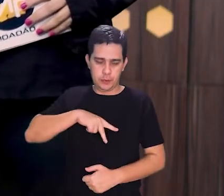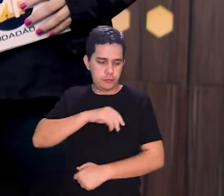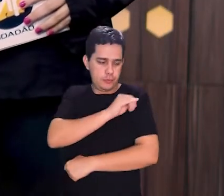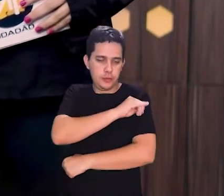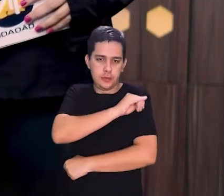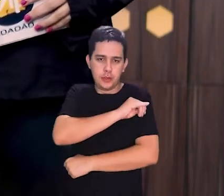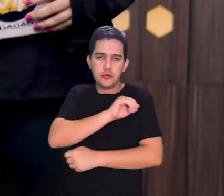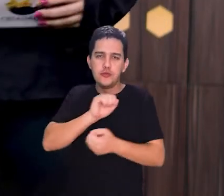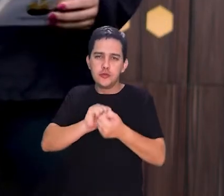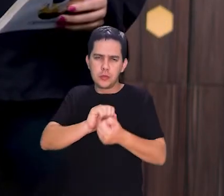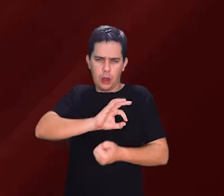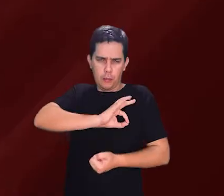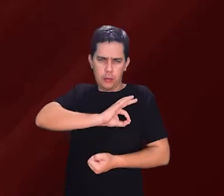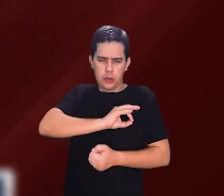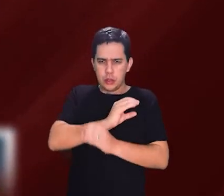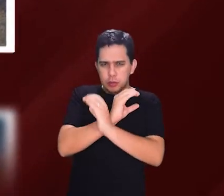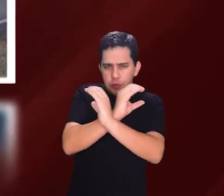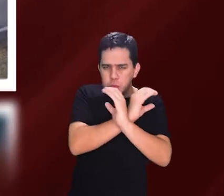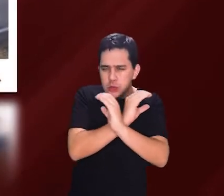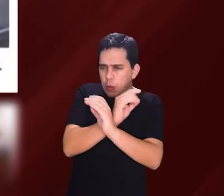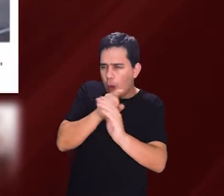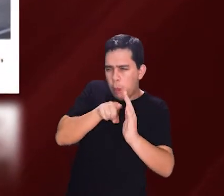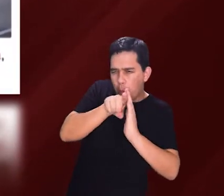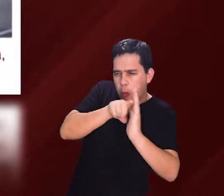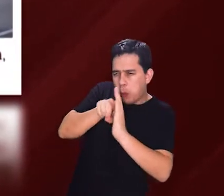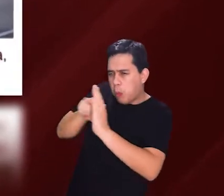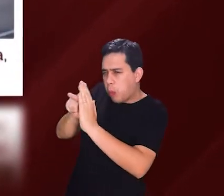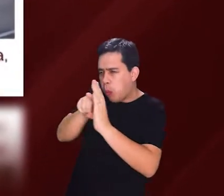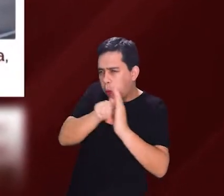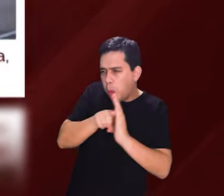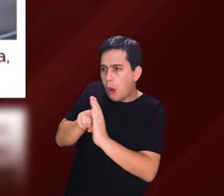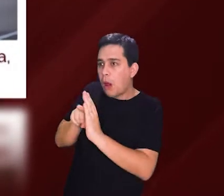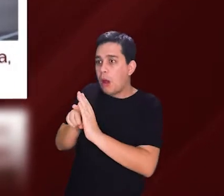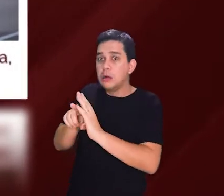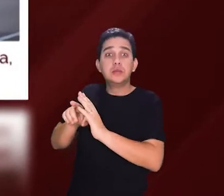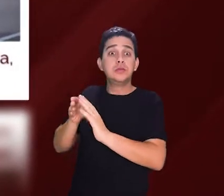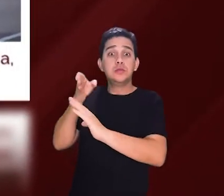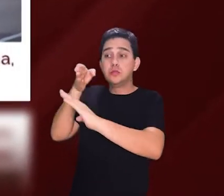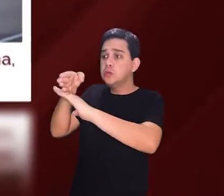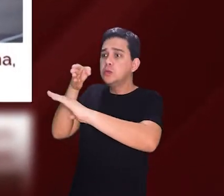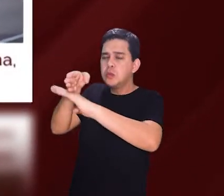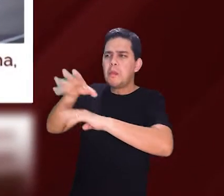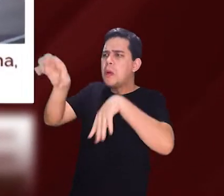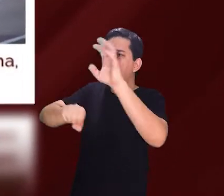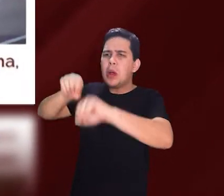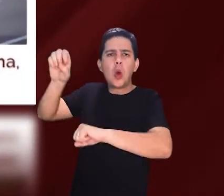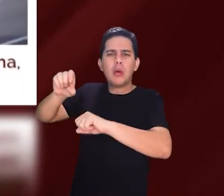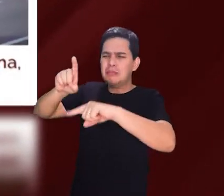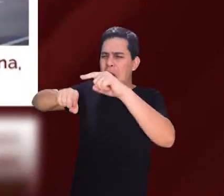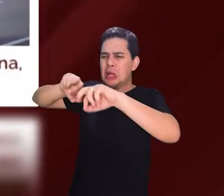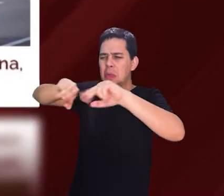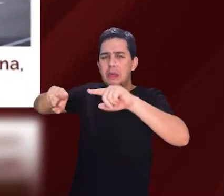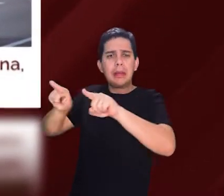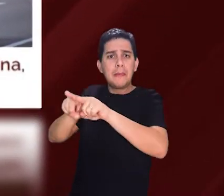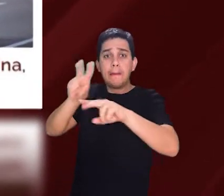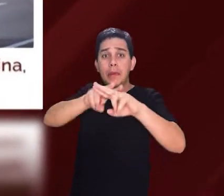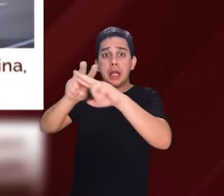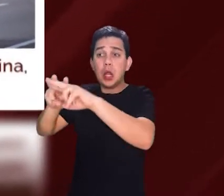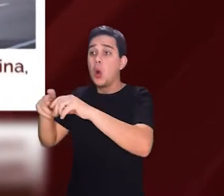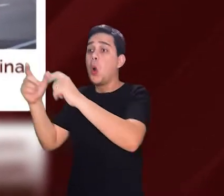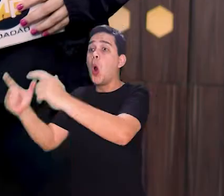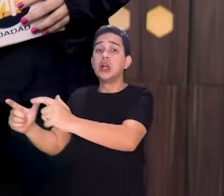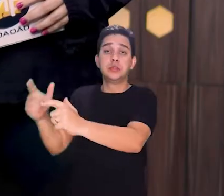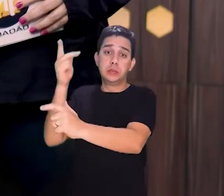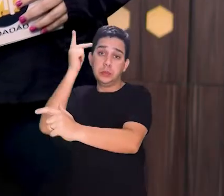a Polícia Civil deflagraram a segunda fase da Operação Resina para cumprir 21 mandados de busca e apreensão no Rio de Janeiro e em